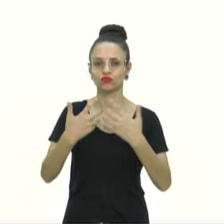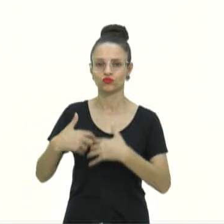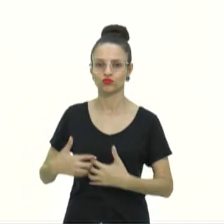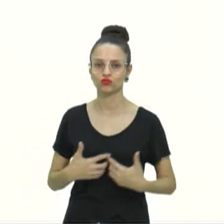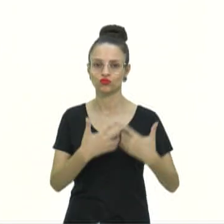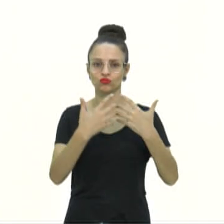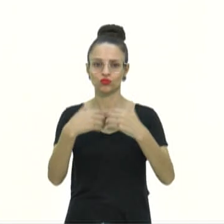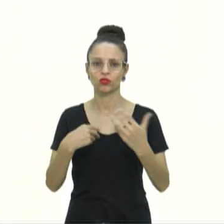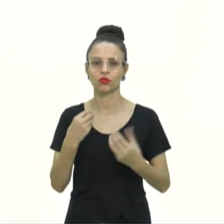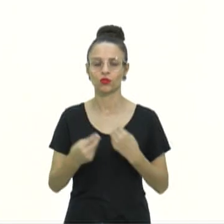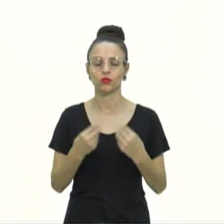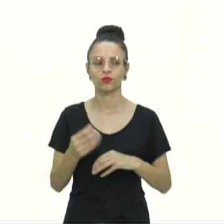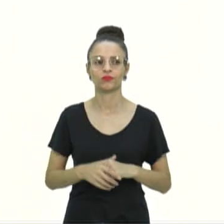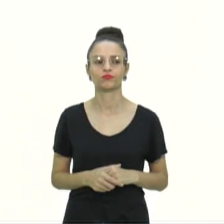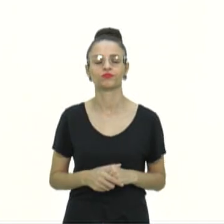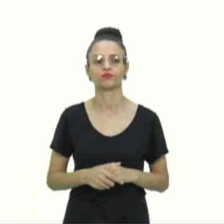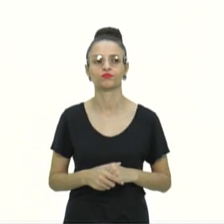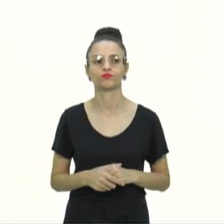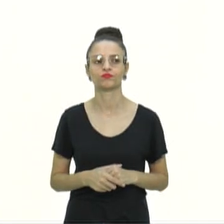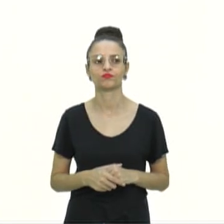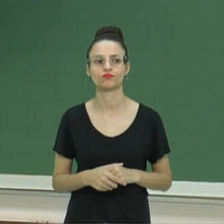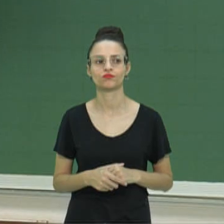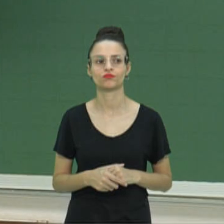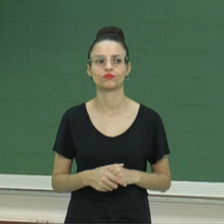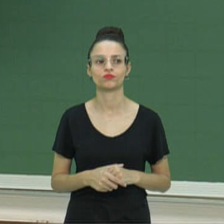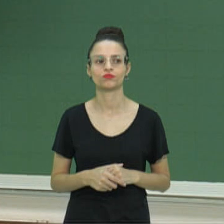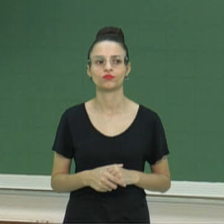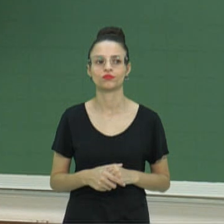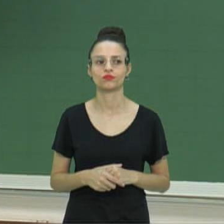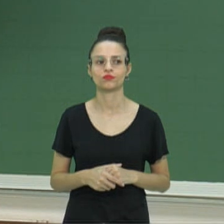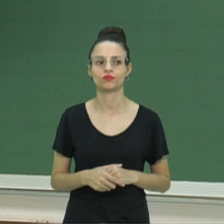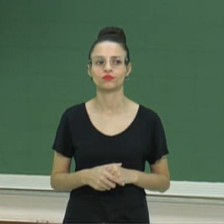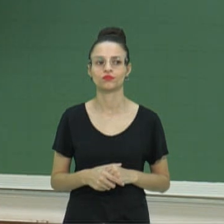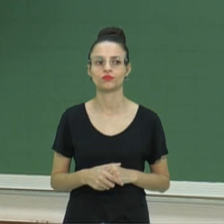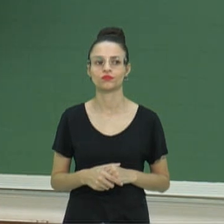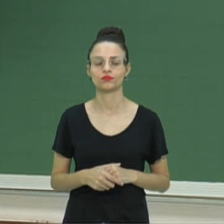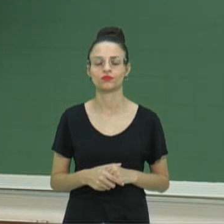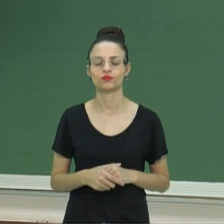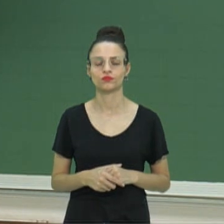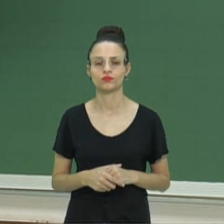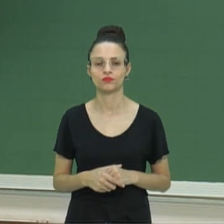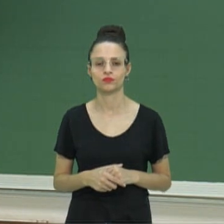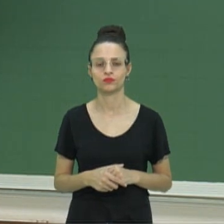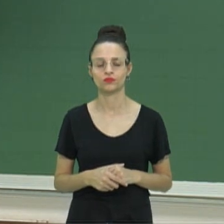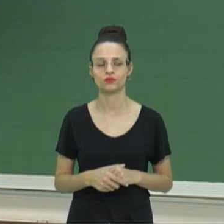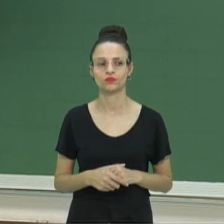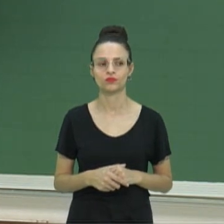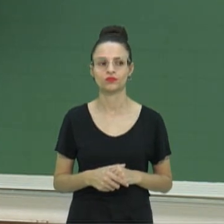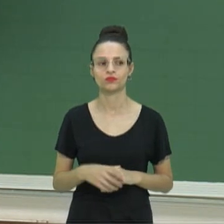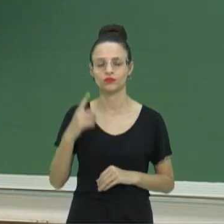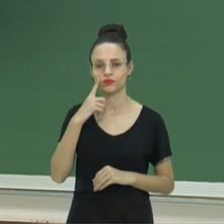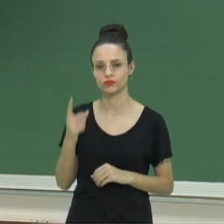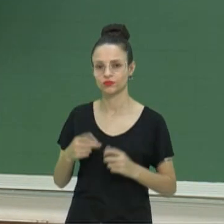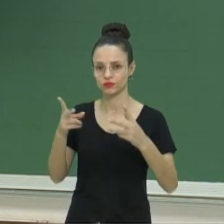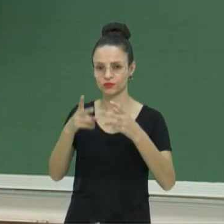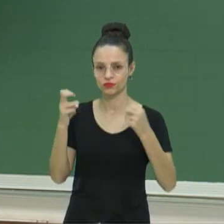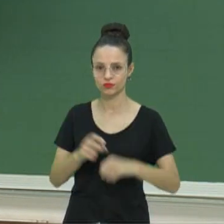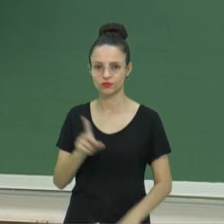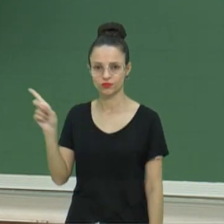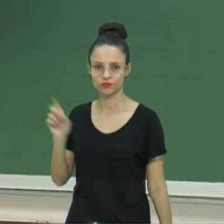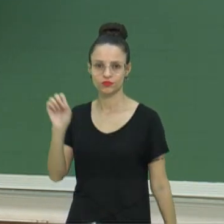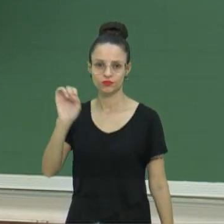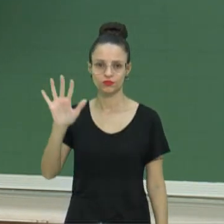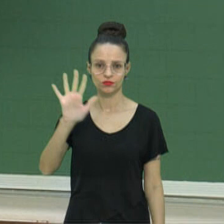soltas as costelas dependendo do movimento que é feito, tanto na inspiração quanto na expiração. Toda